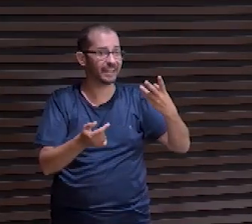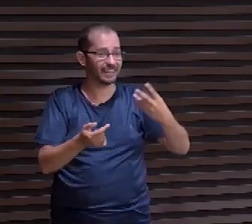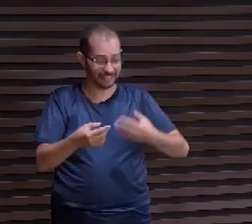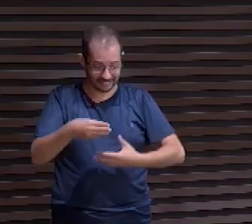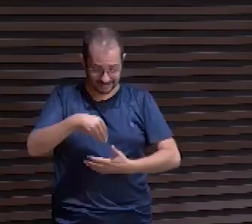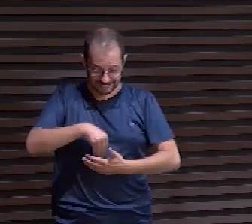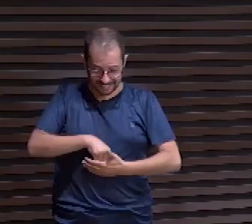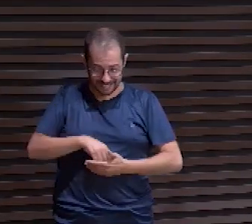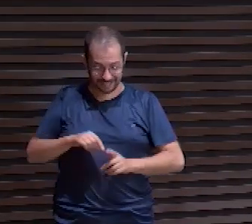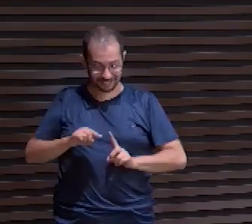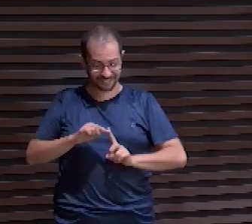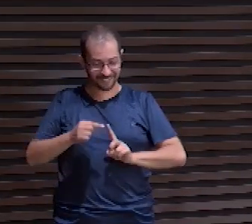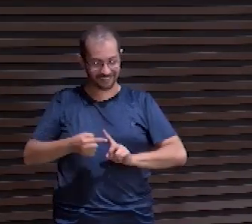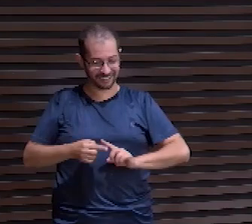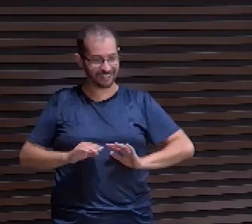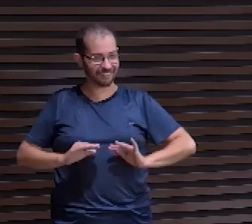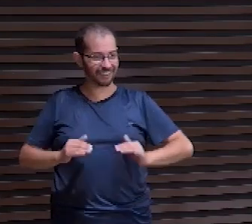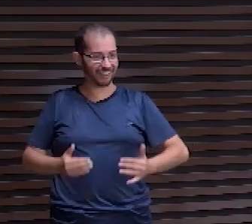mãe?